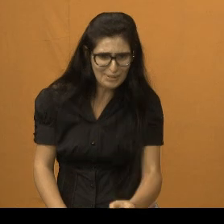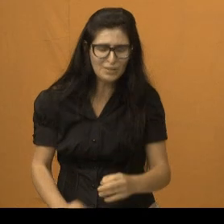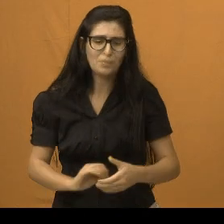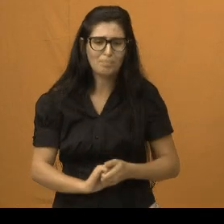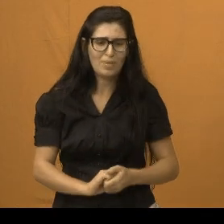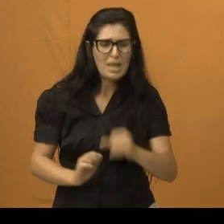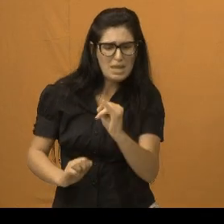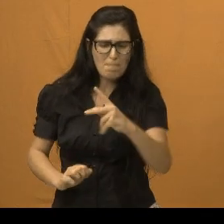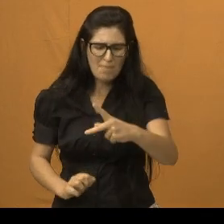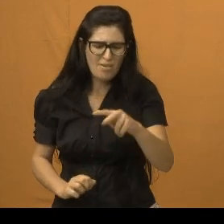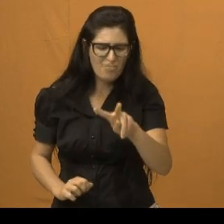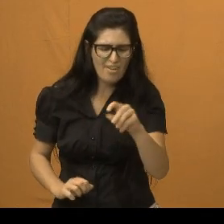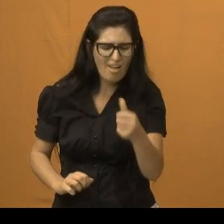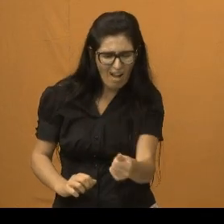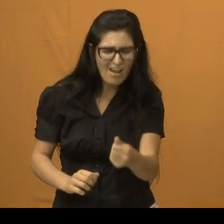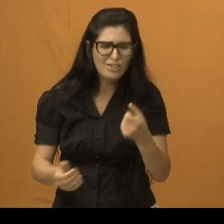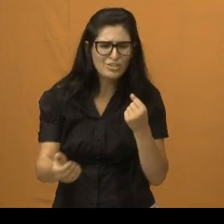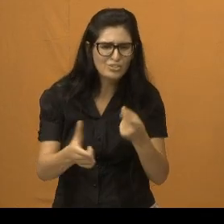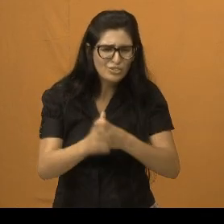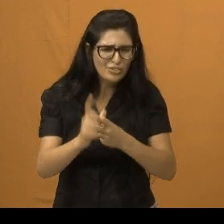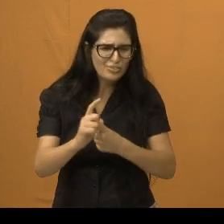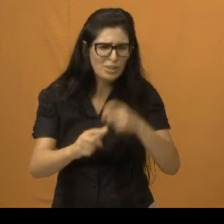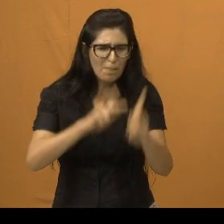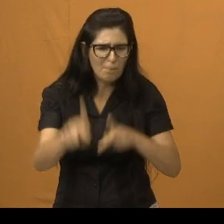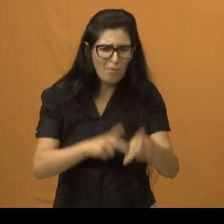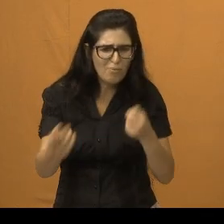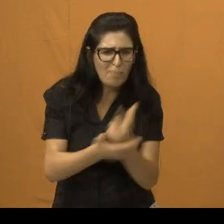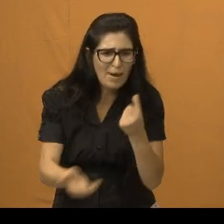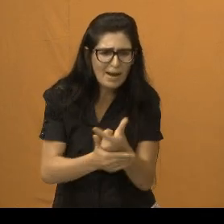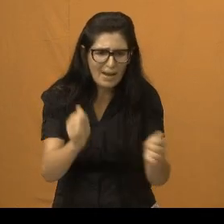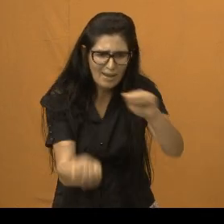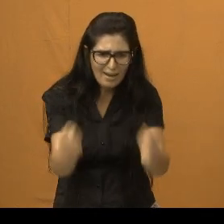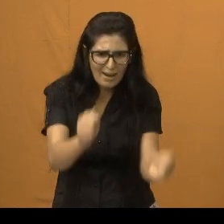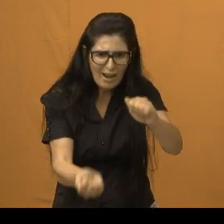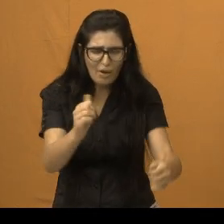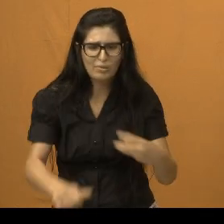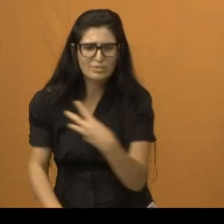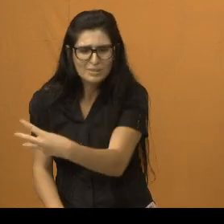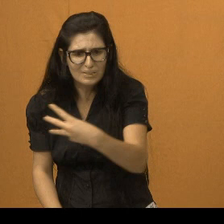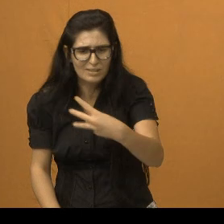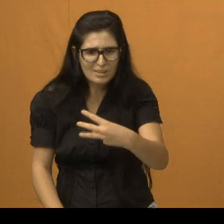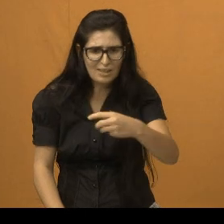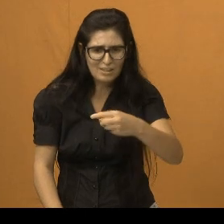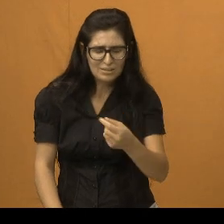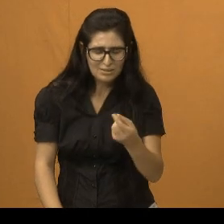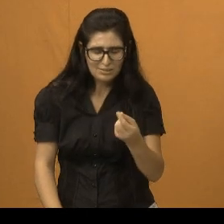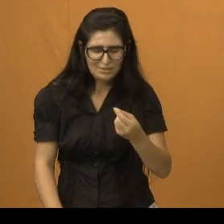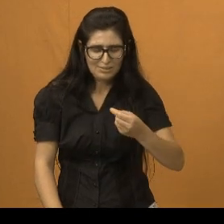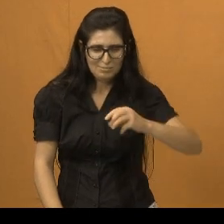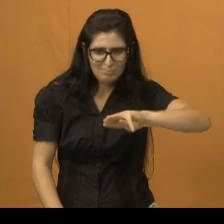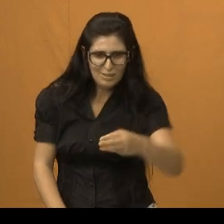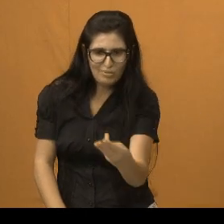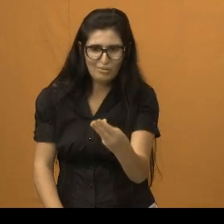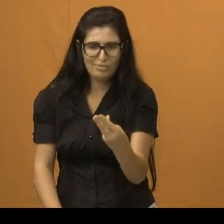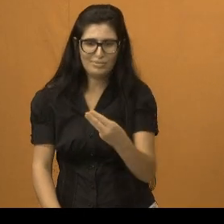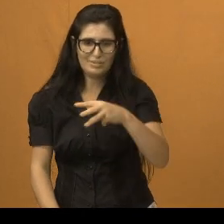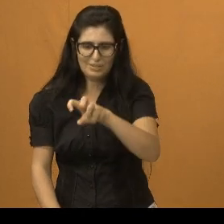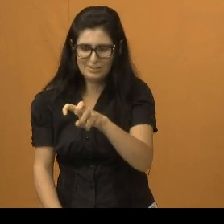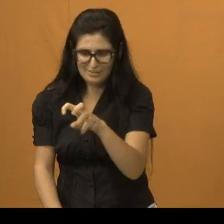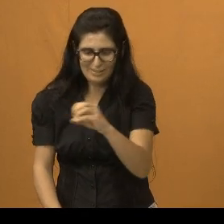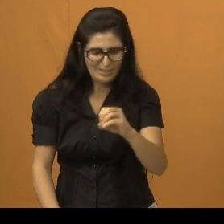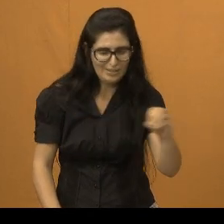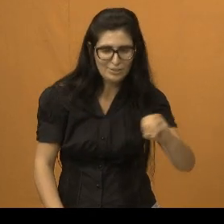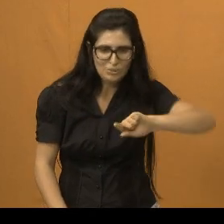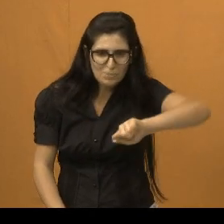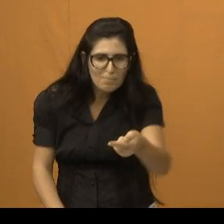IPVA, na qual tinha a meta orçamentária em 33.500.000 no orçamento, a arrecadação, percebo que teve uma